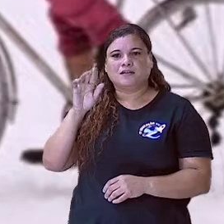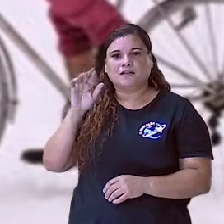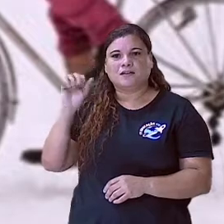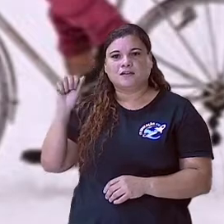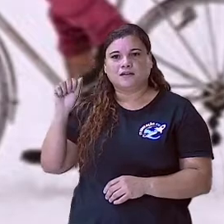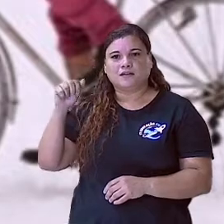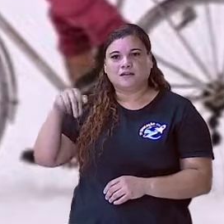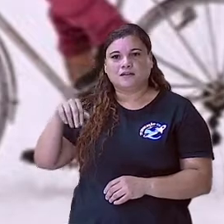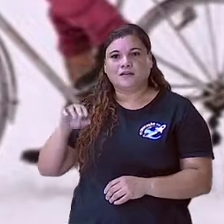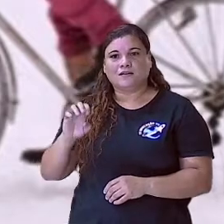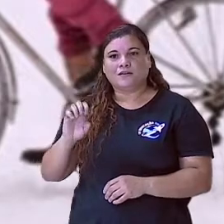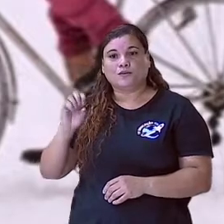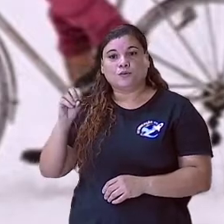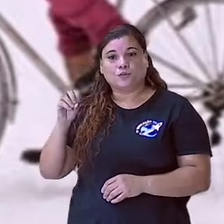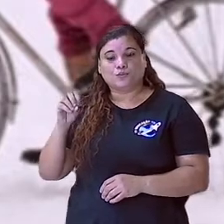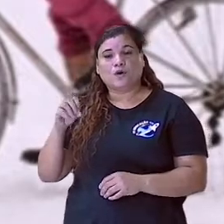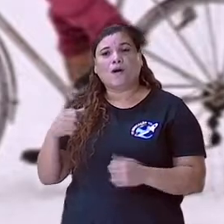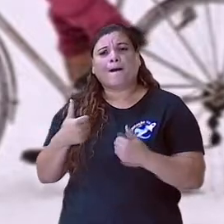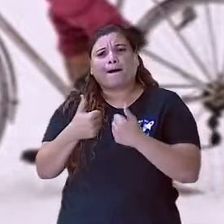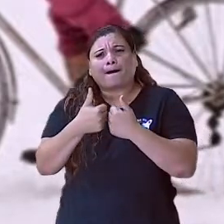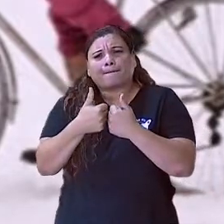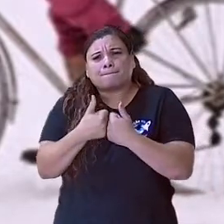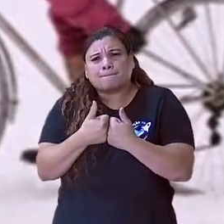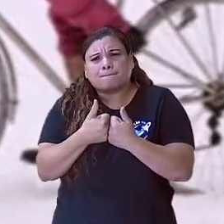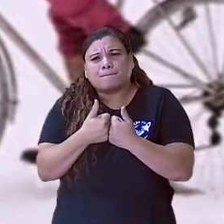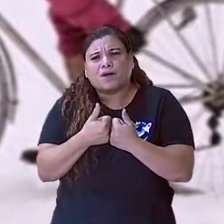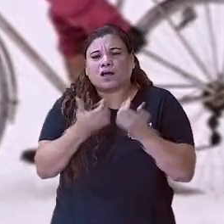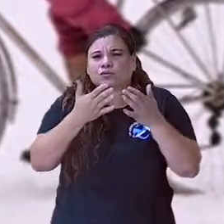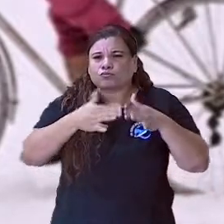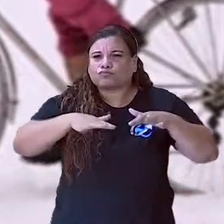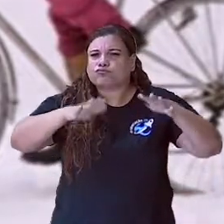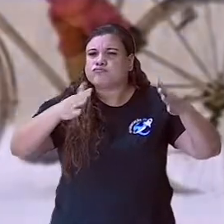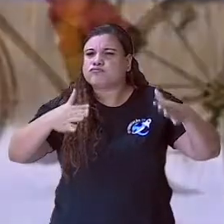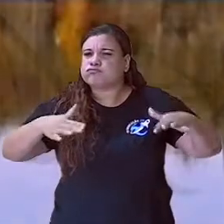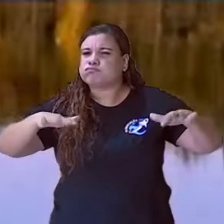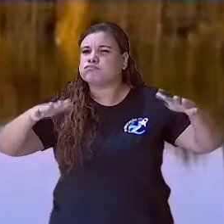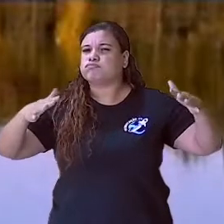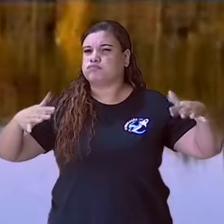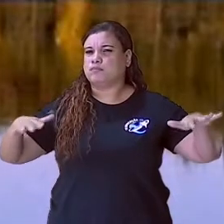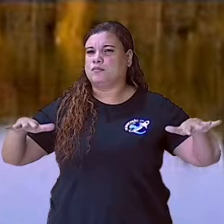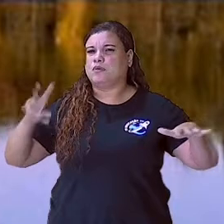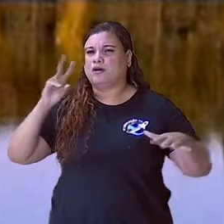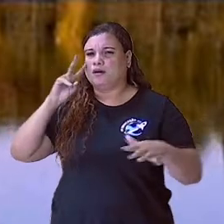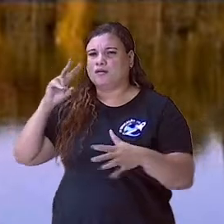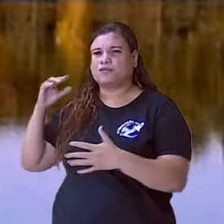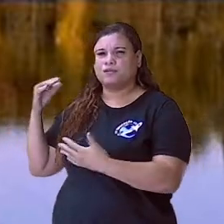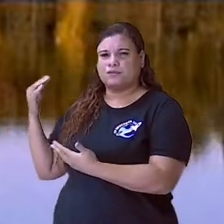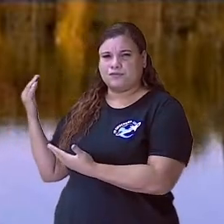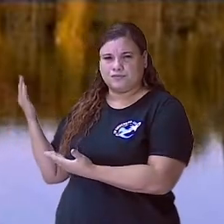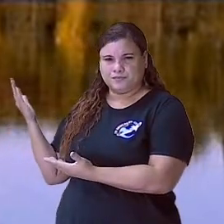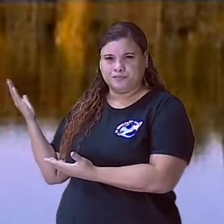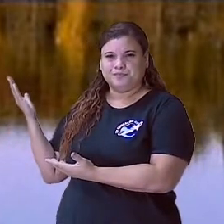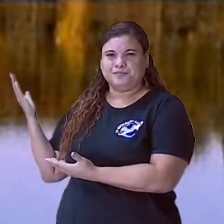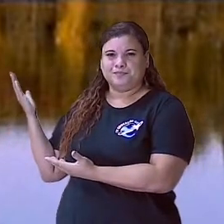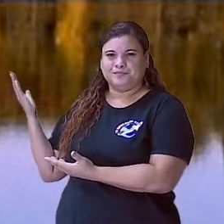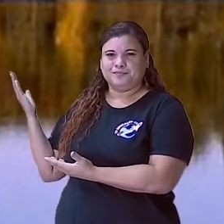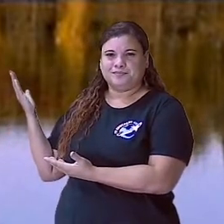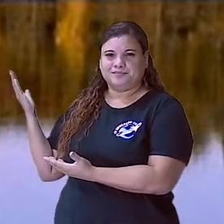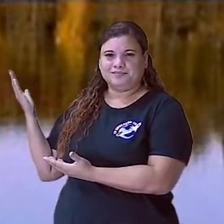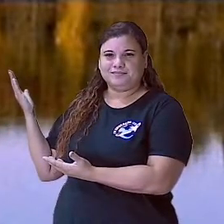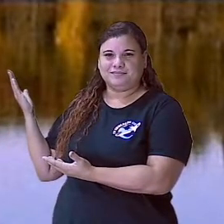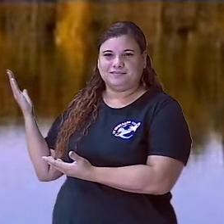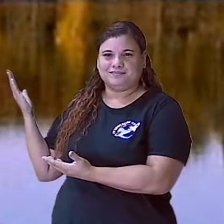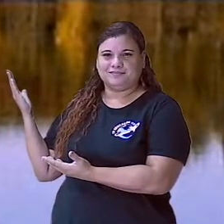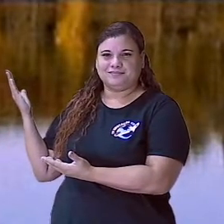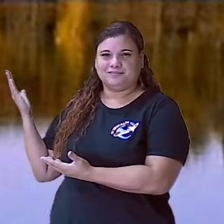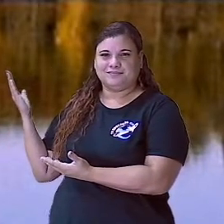do mar Mediterrâneo. Ok? Então, na nossa próxima imagem, nós vamos estar vendo aí o seguinte.